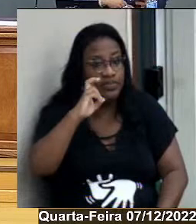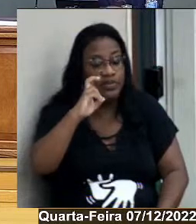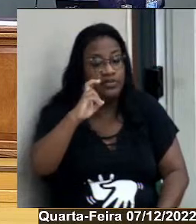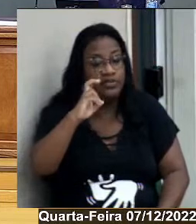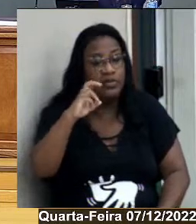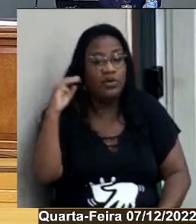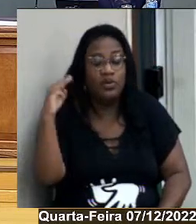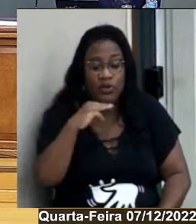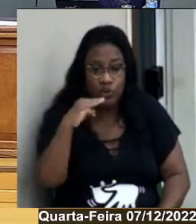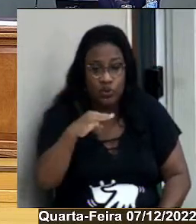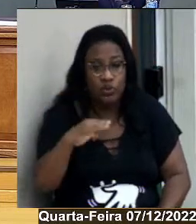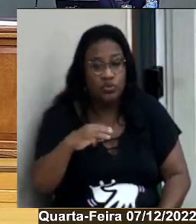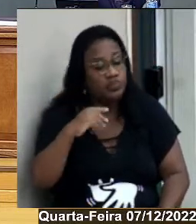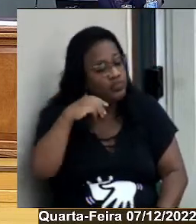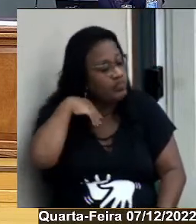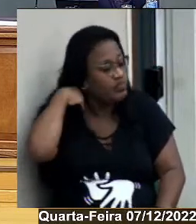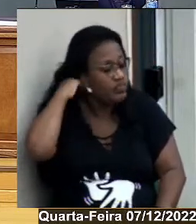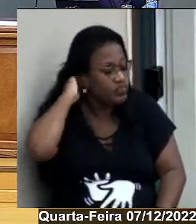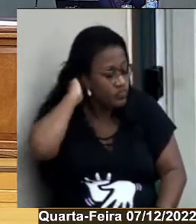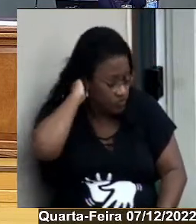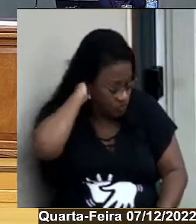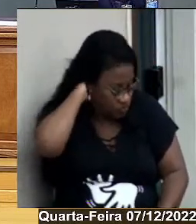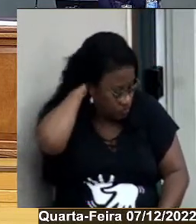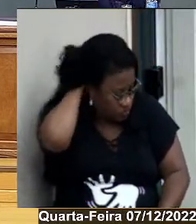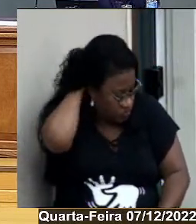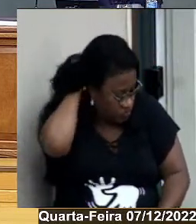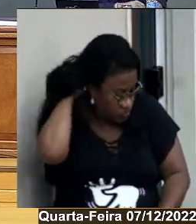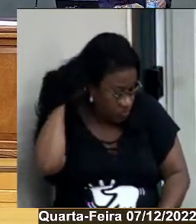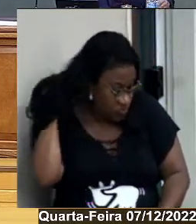tem 5 minutos.